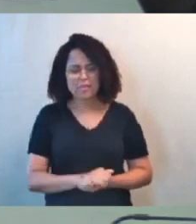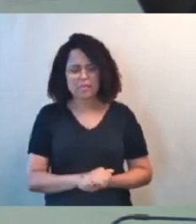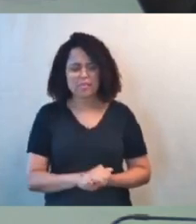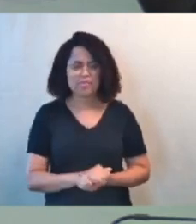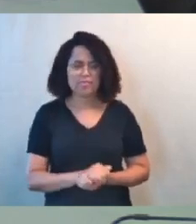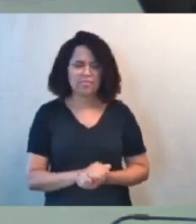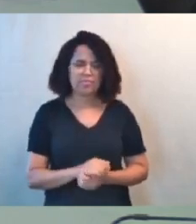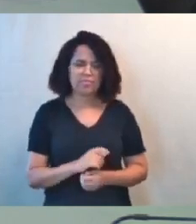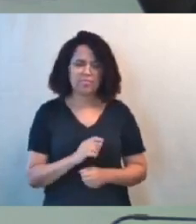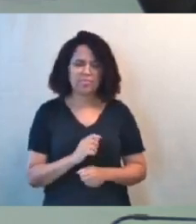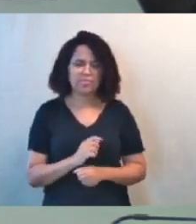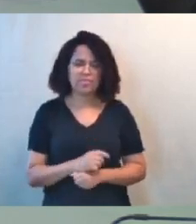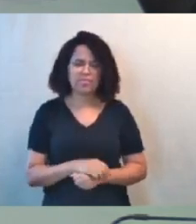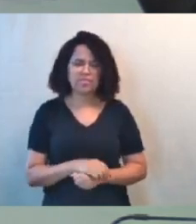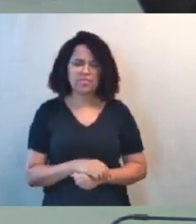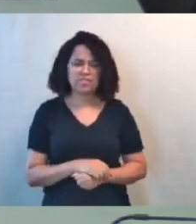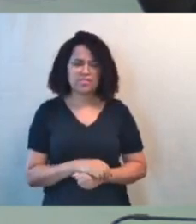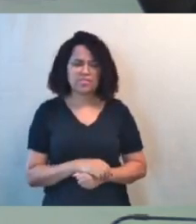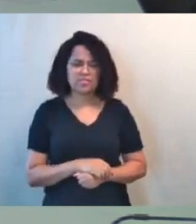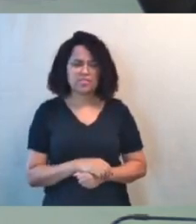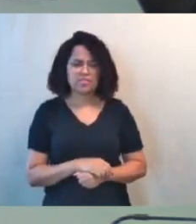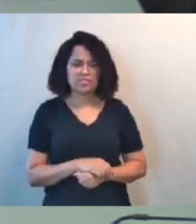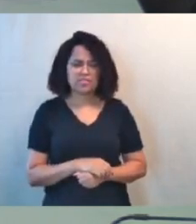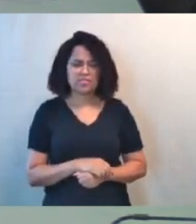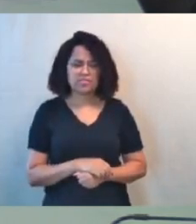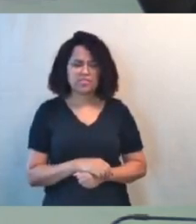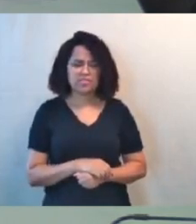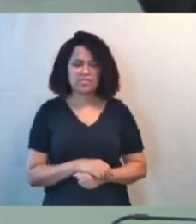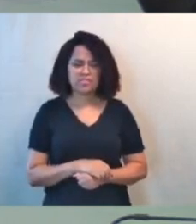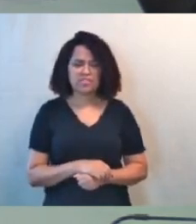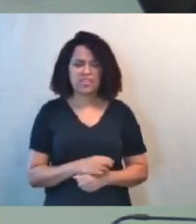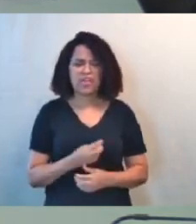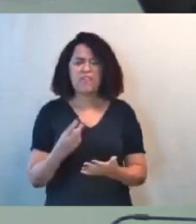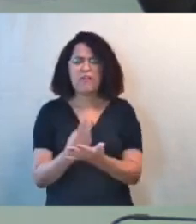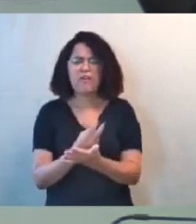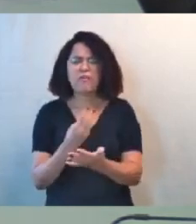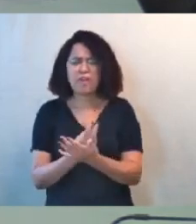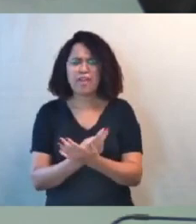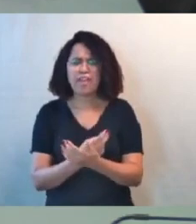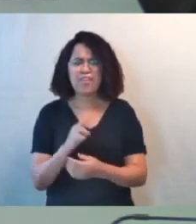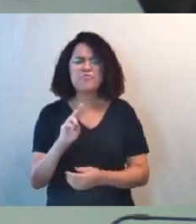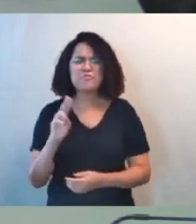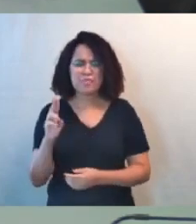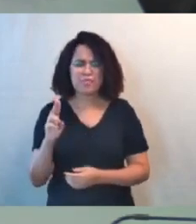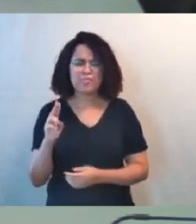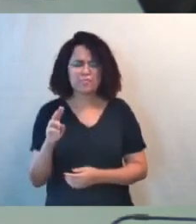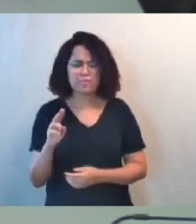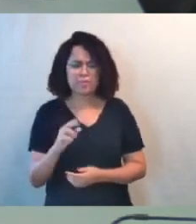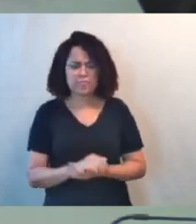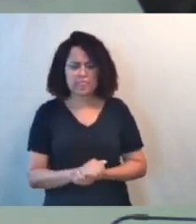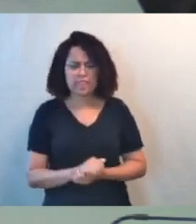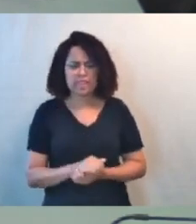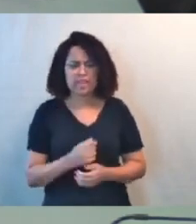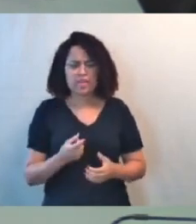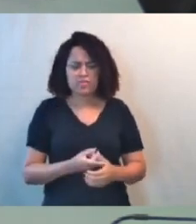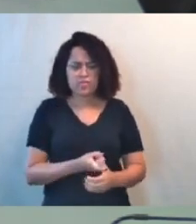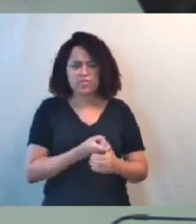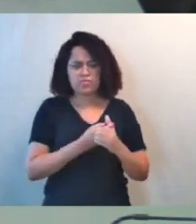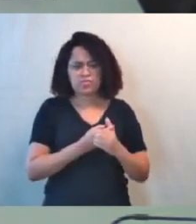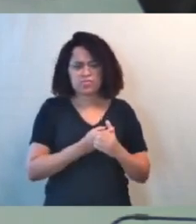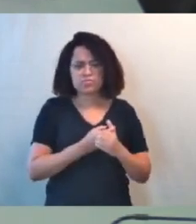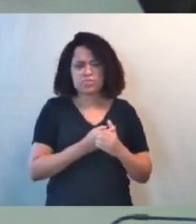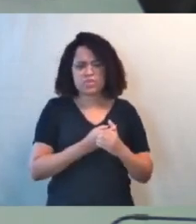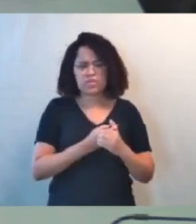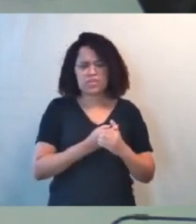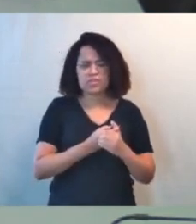viu, de nome. Vou suspender por 5 minutos para, né, o André tomar uma aguinha, porque a gente sabe que ele está, né,